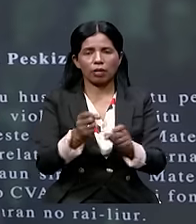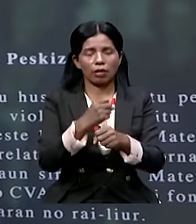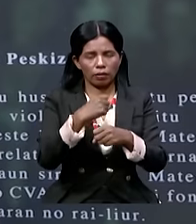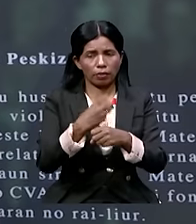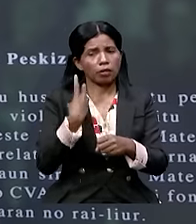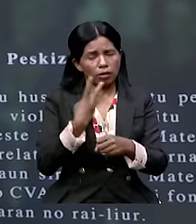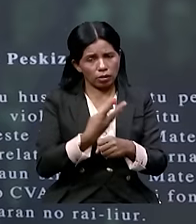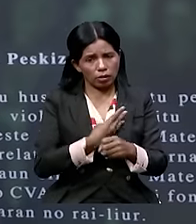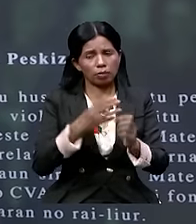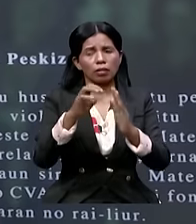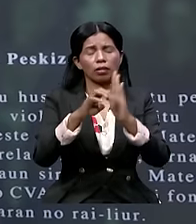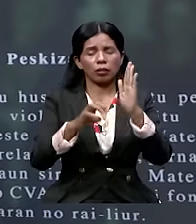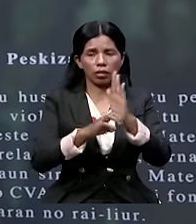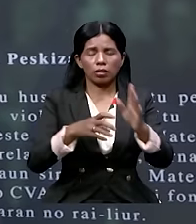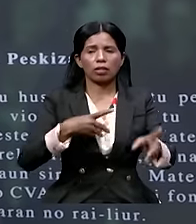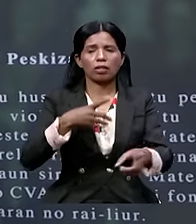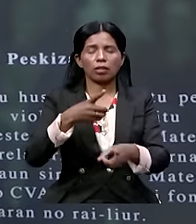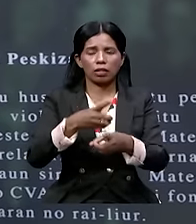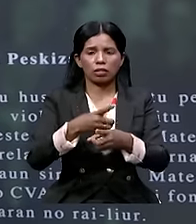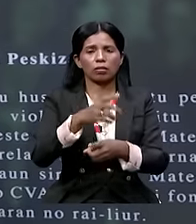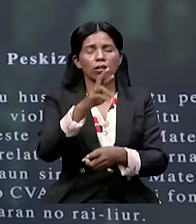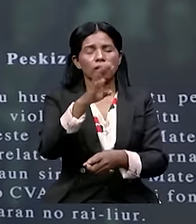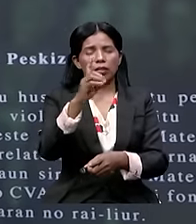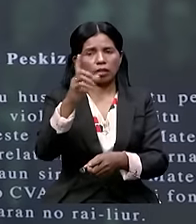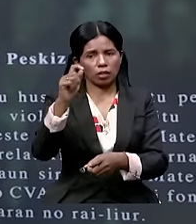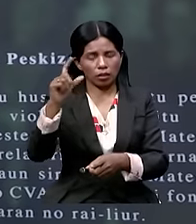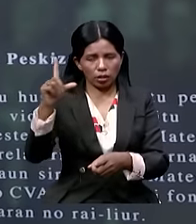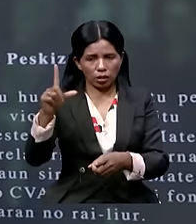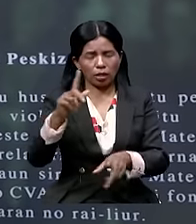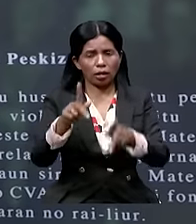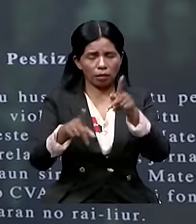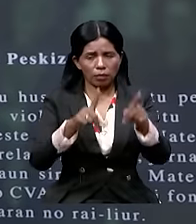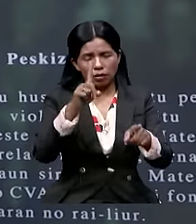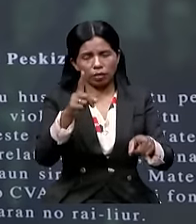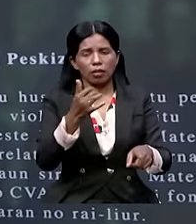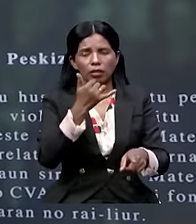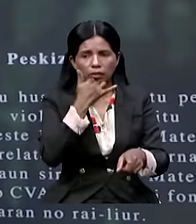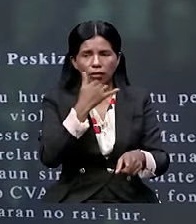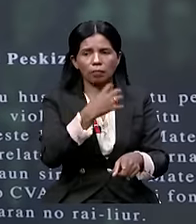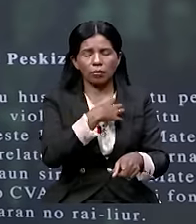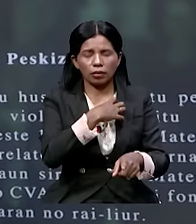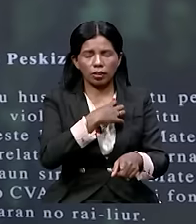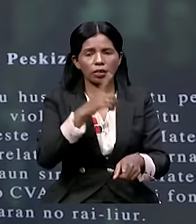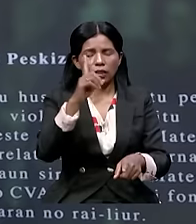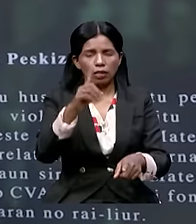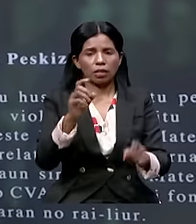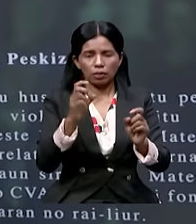Itane, estado de direito democrático. Nabe quando, cidadão sala, polícia iha atual